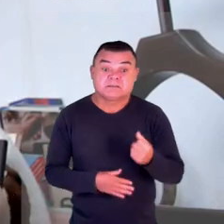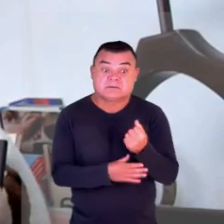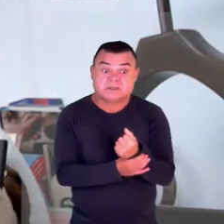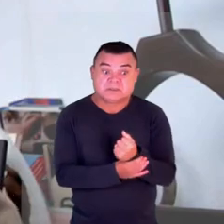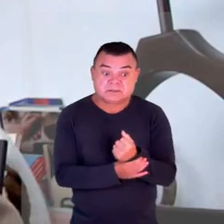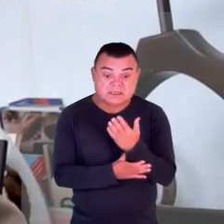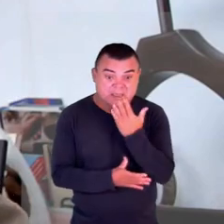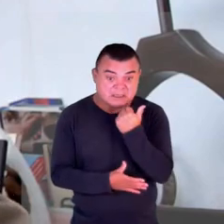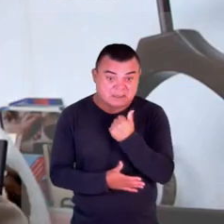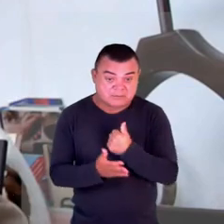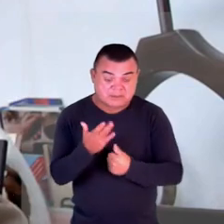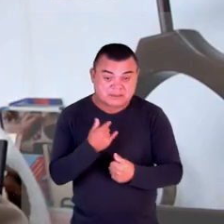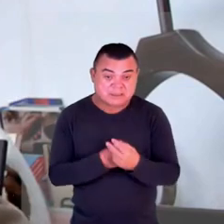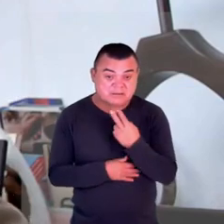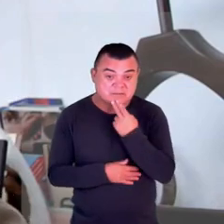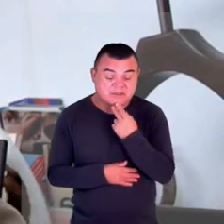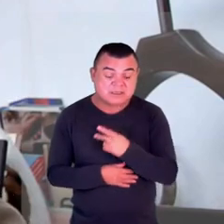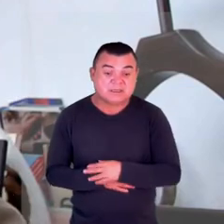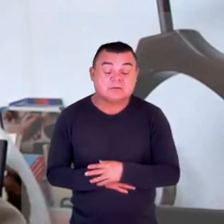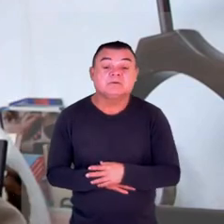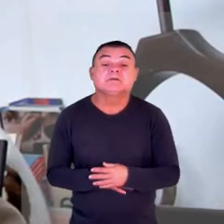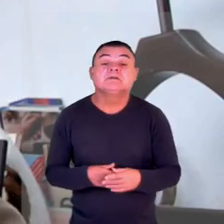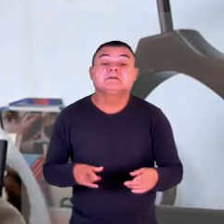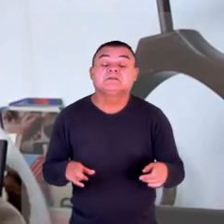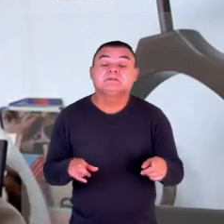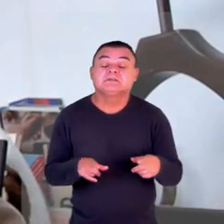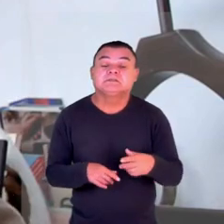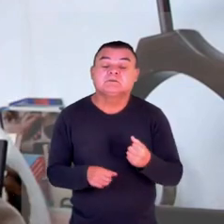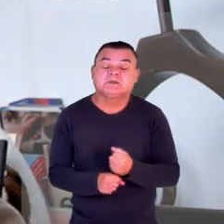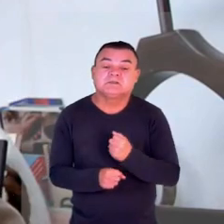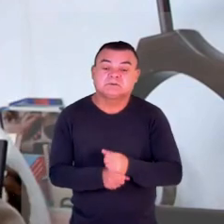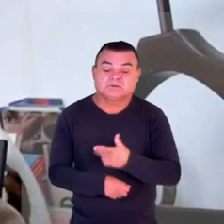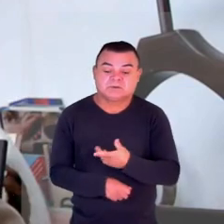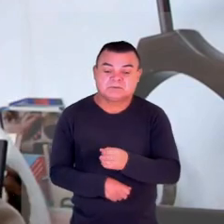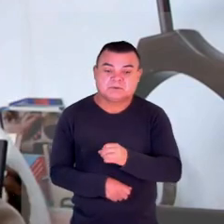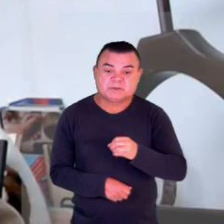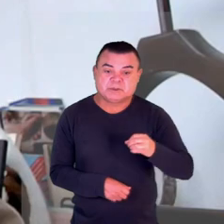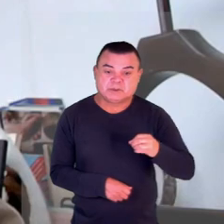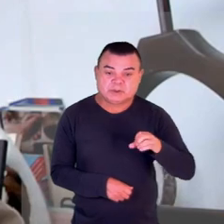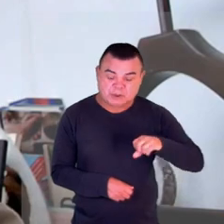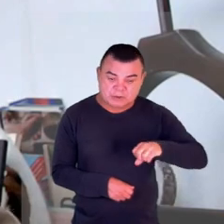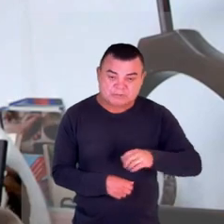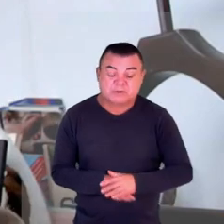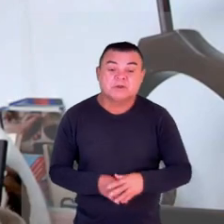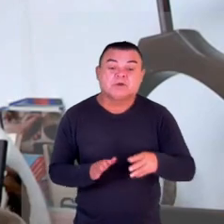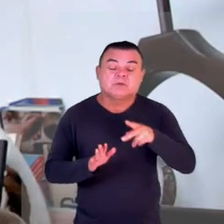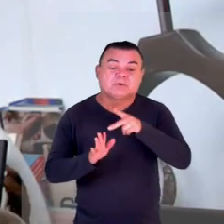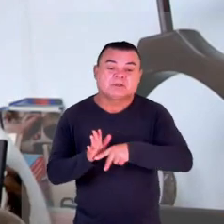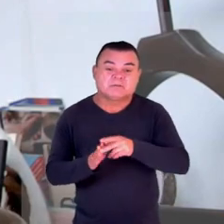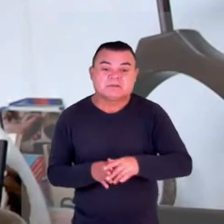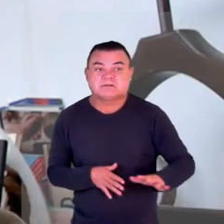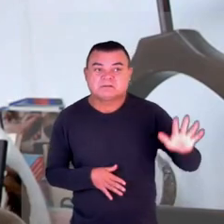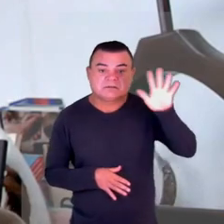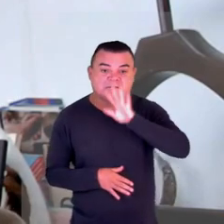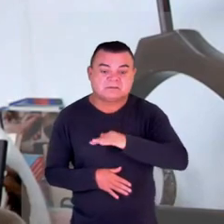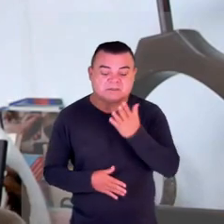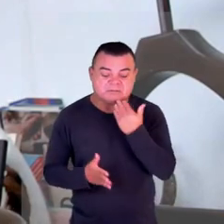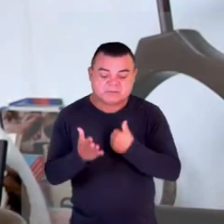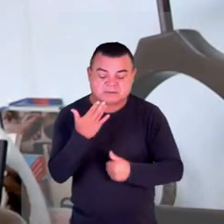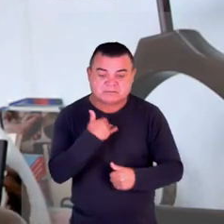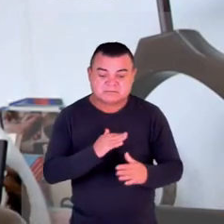criou o ciz e em 2009 a lei do programa nacional de alimentação escolar que eu que eu quero também